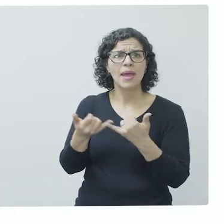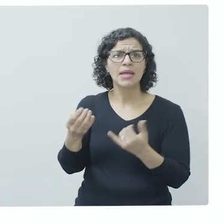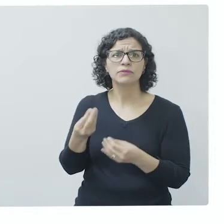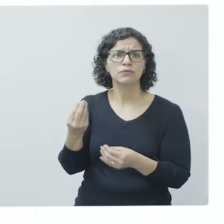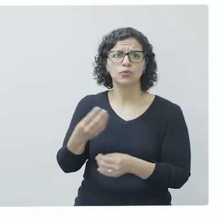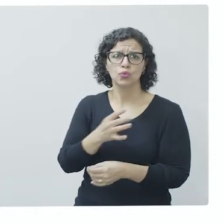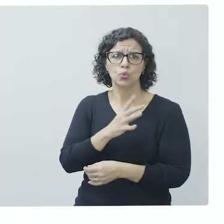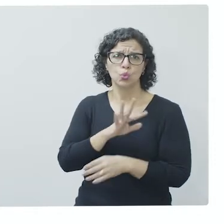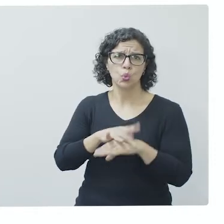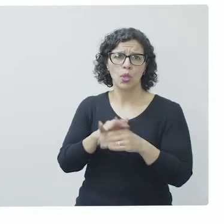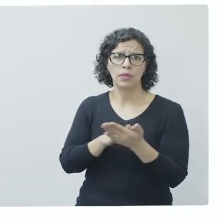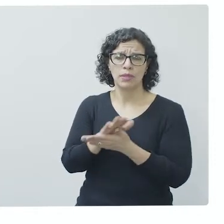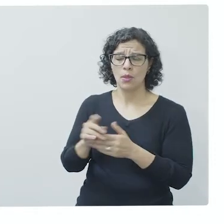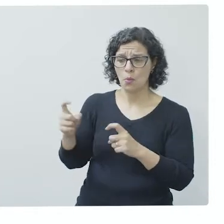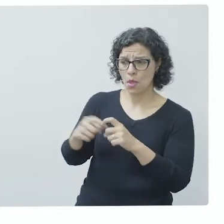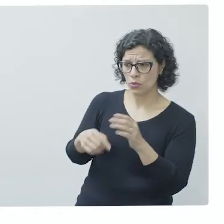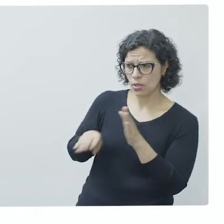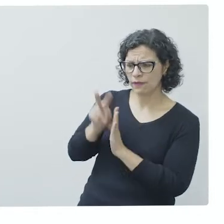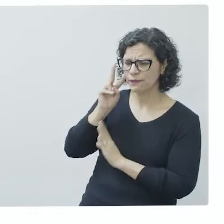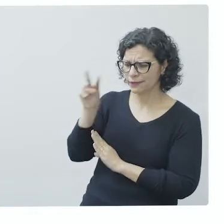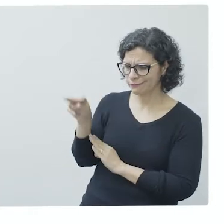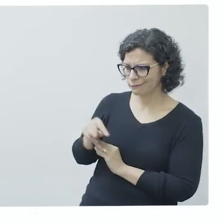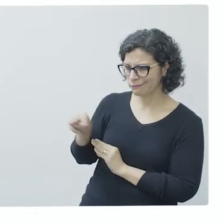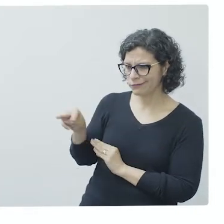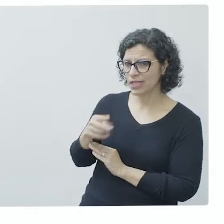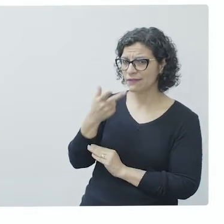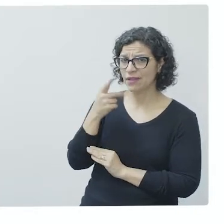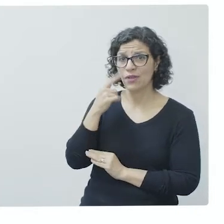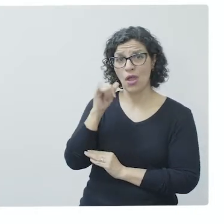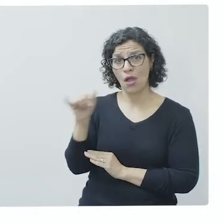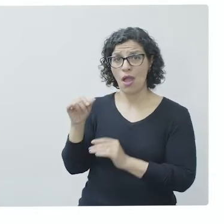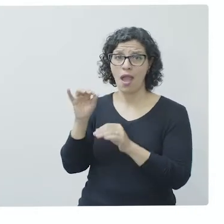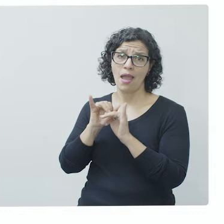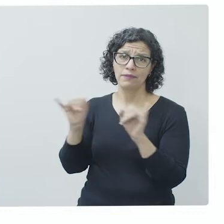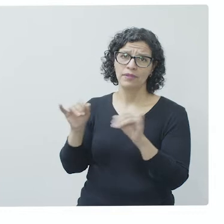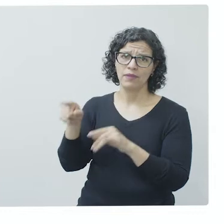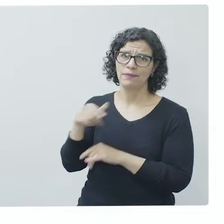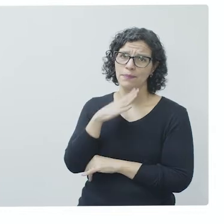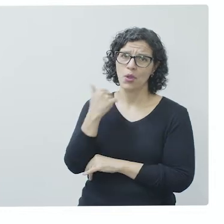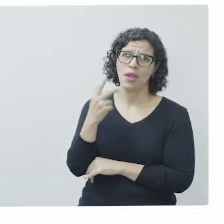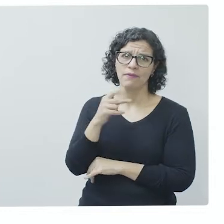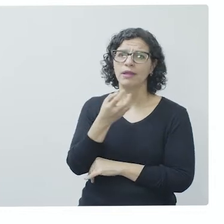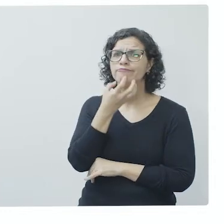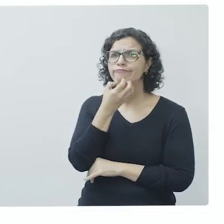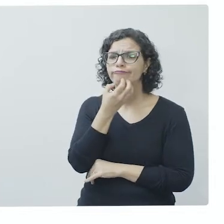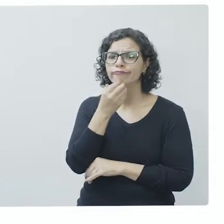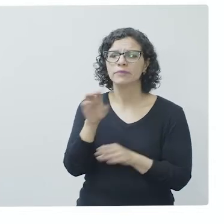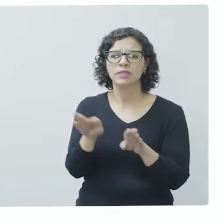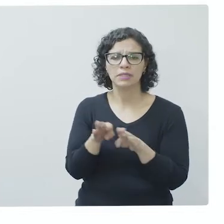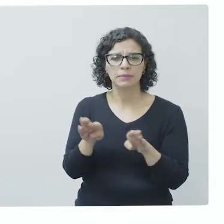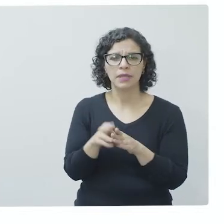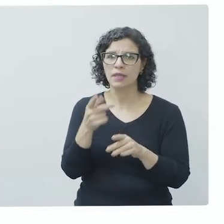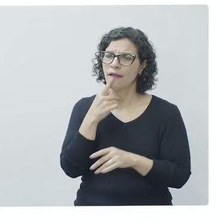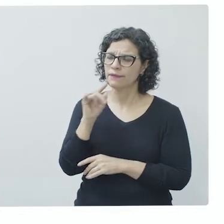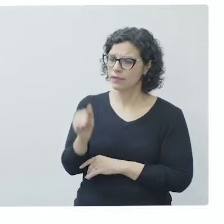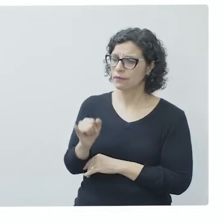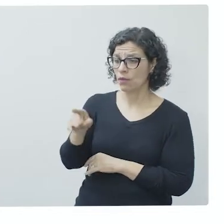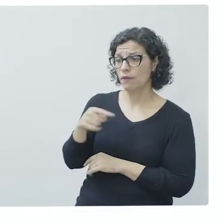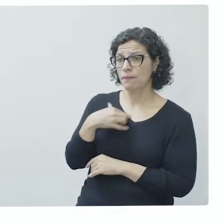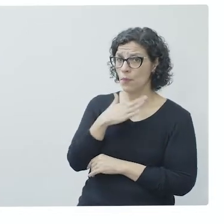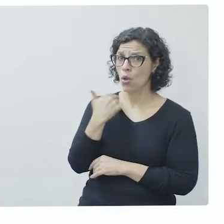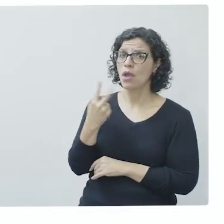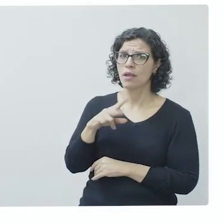parecia muito enferma. O médico chegava, olhava, examinava, coçava o queixo e